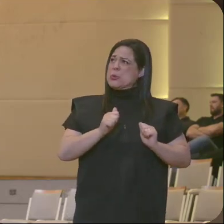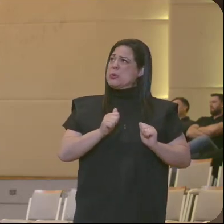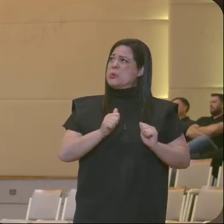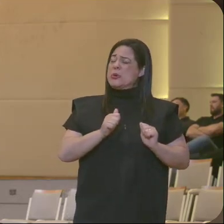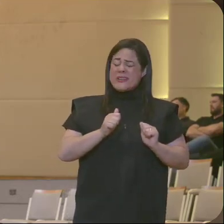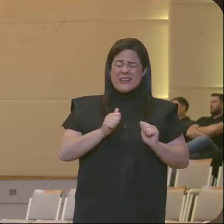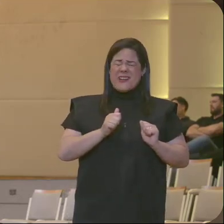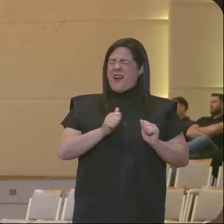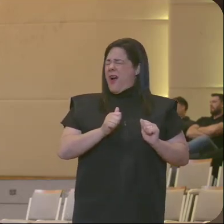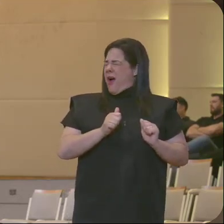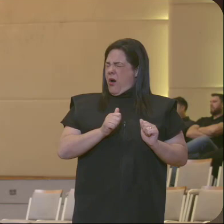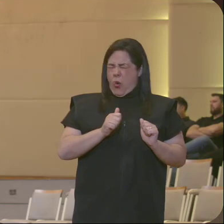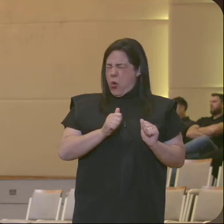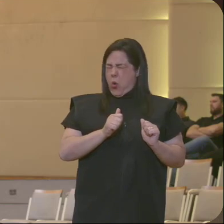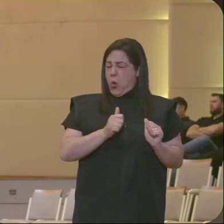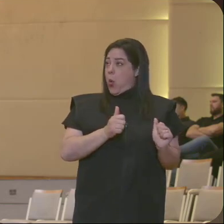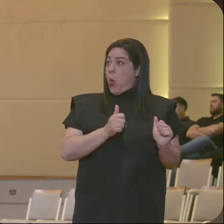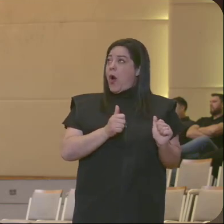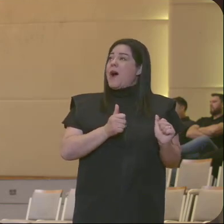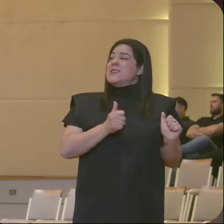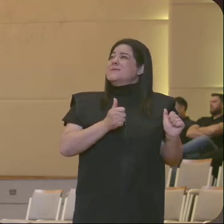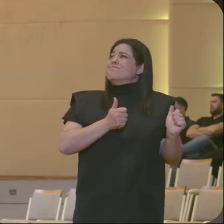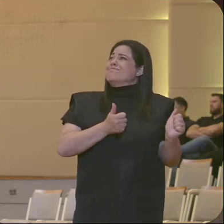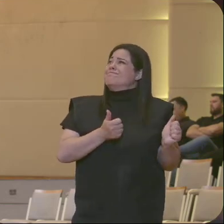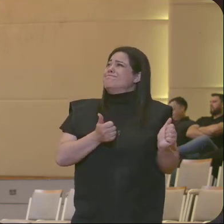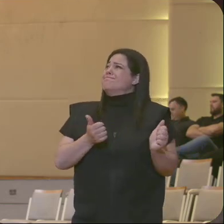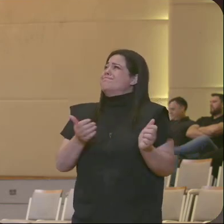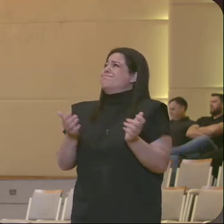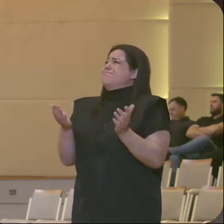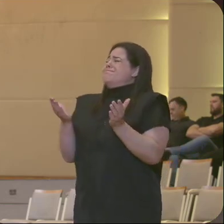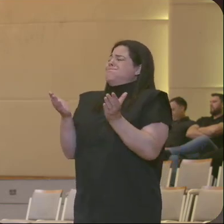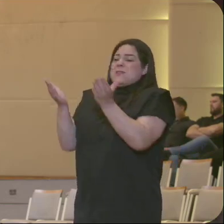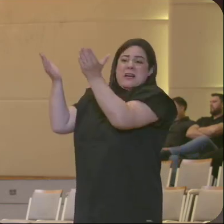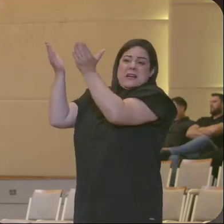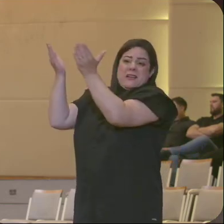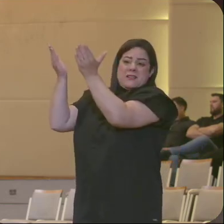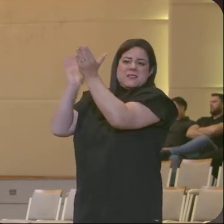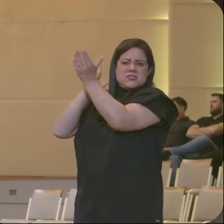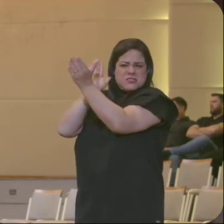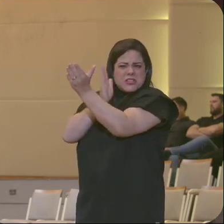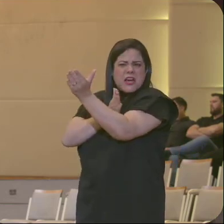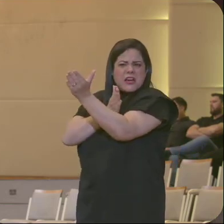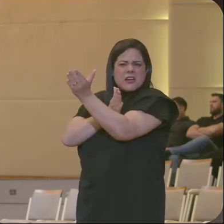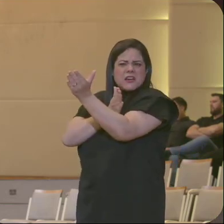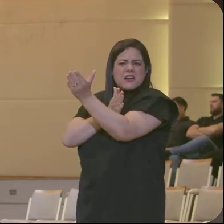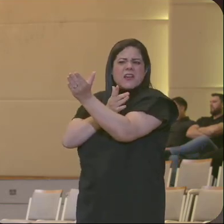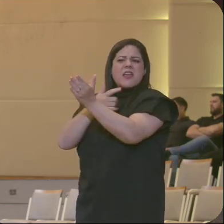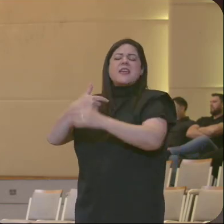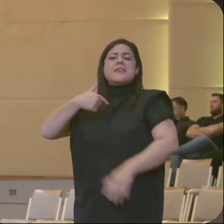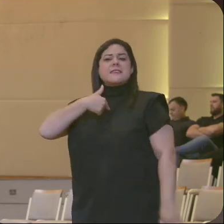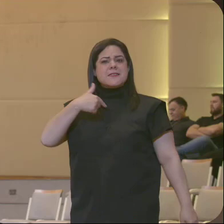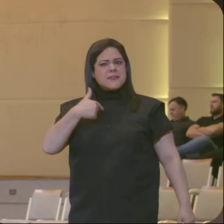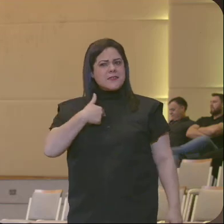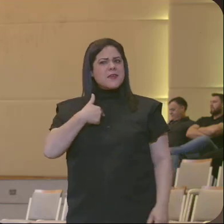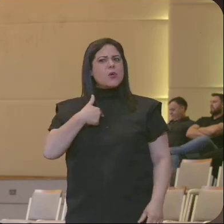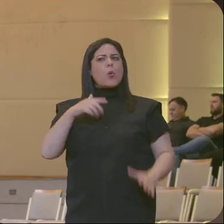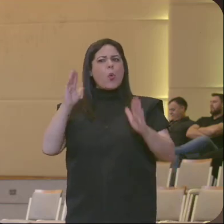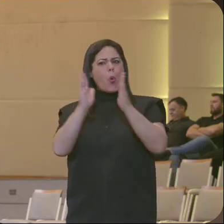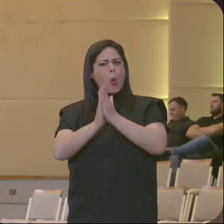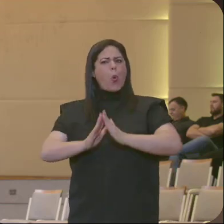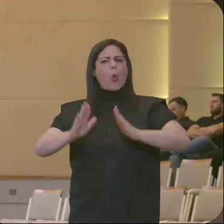no momento em que ela acontece? Uma das orações que eu mais tenho feito na minha vida,